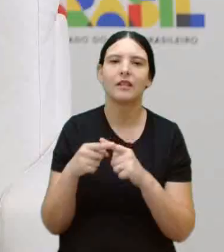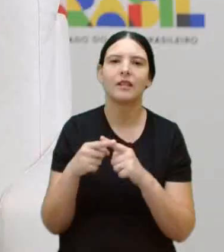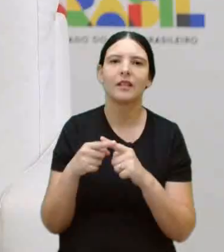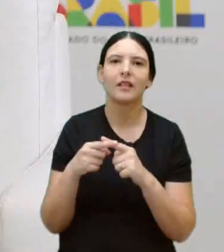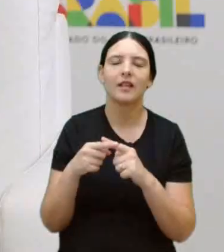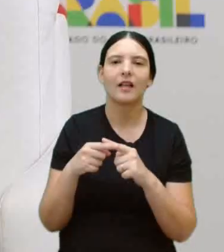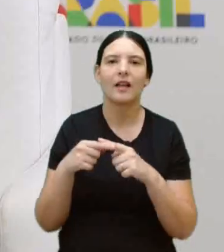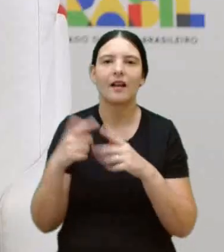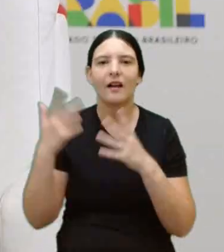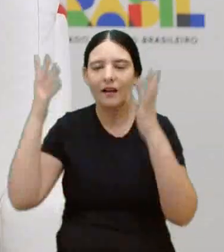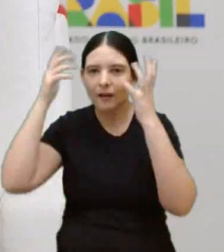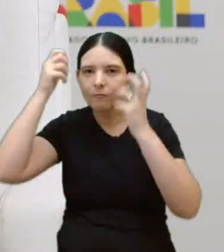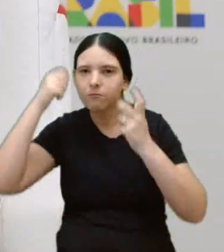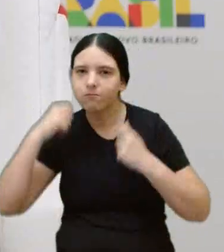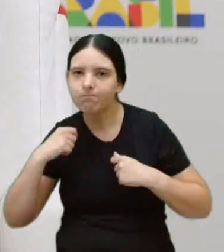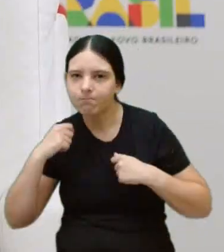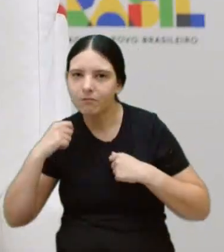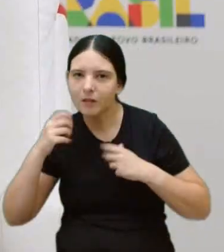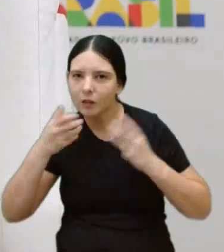para viver o resto do ano.